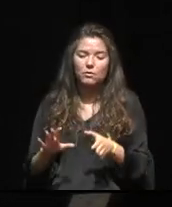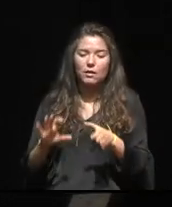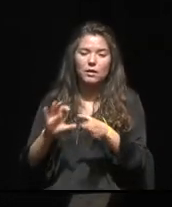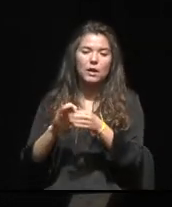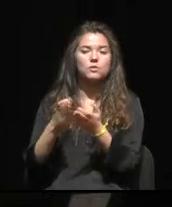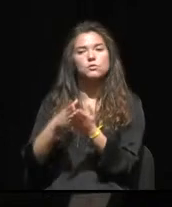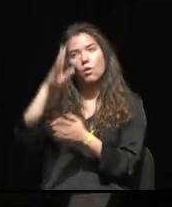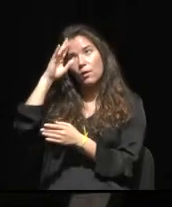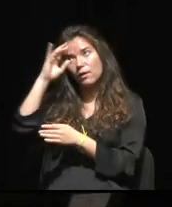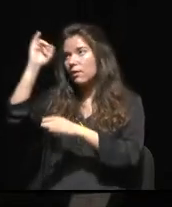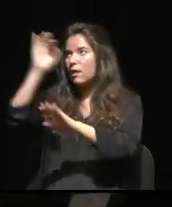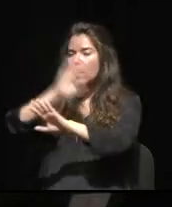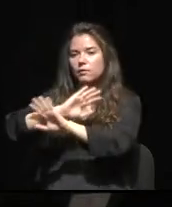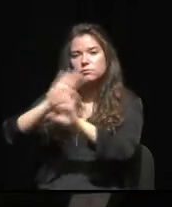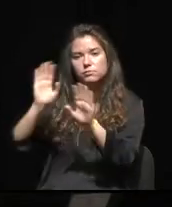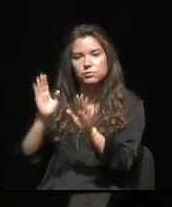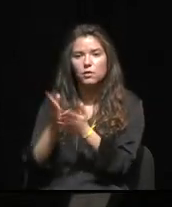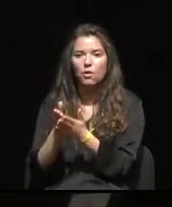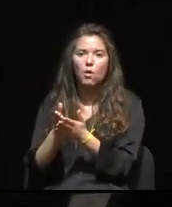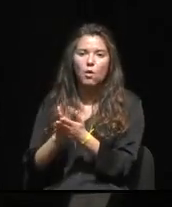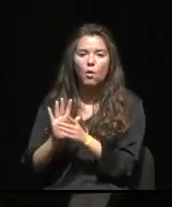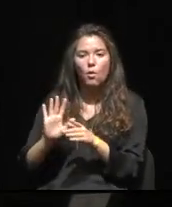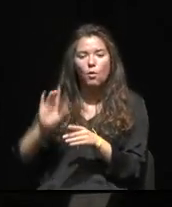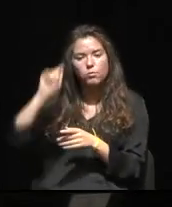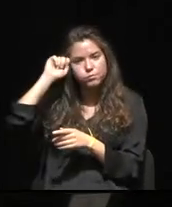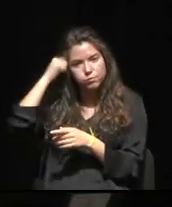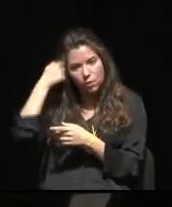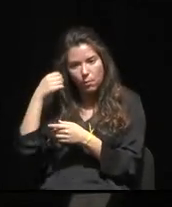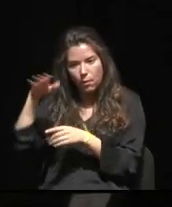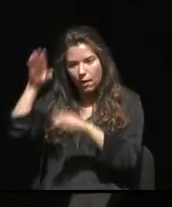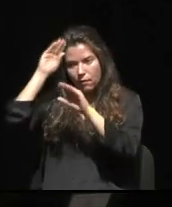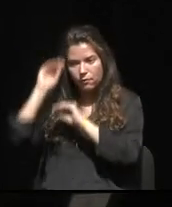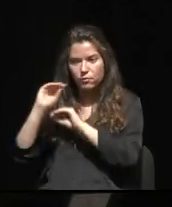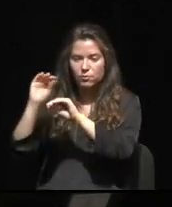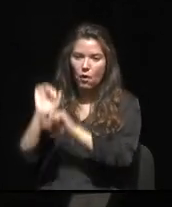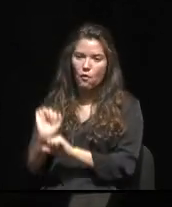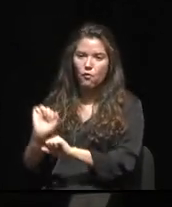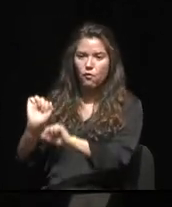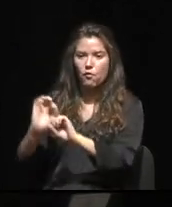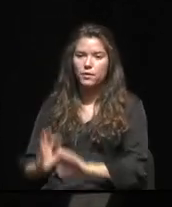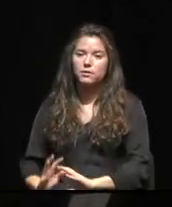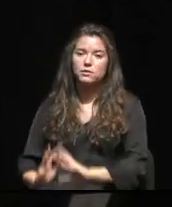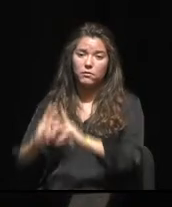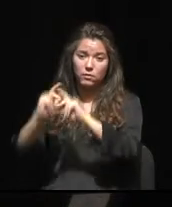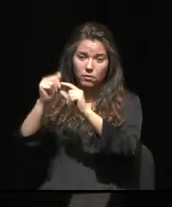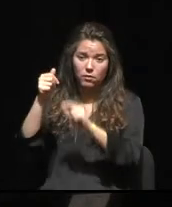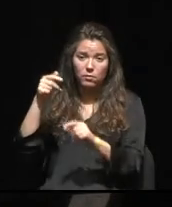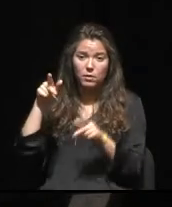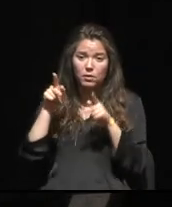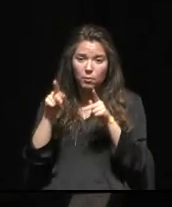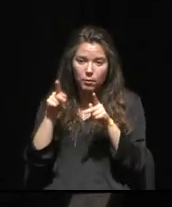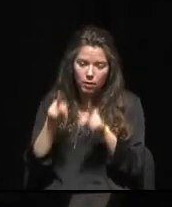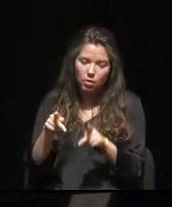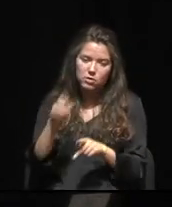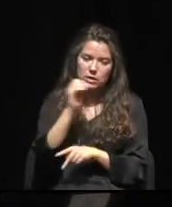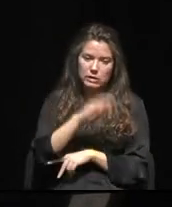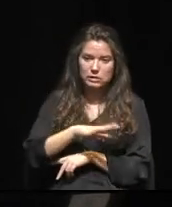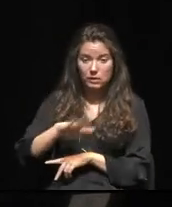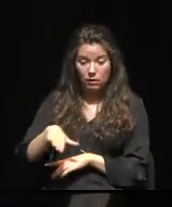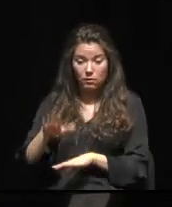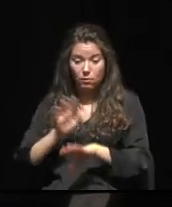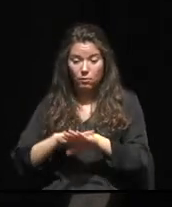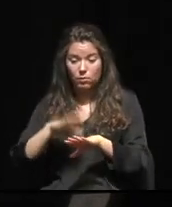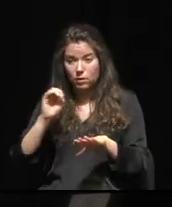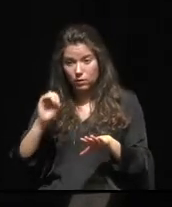puramente ideológicas com prejuízo para a sua formação e desenvolvimento pedagógico e científico a esse